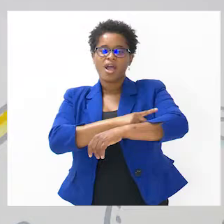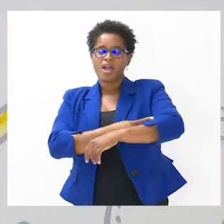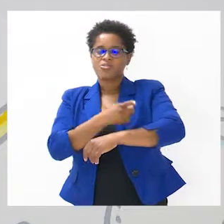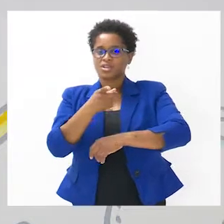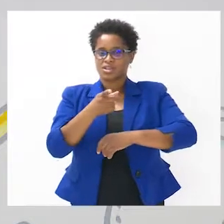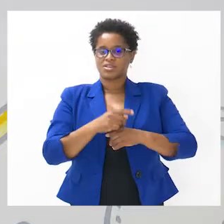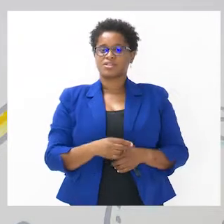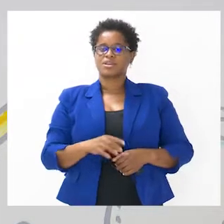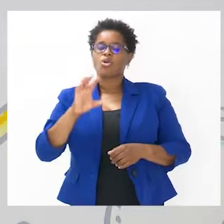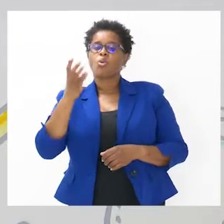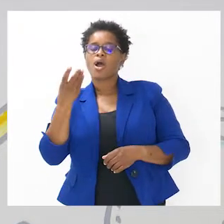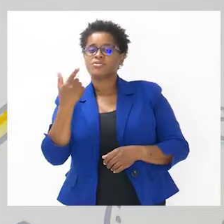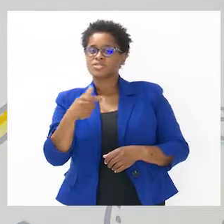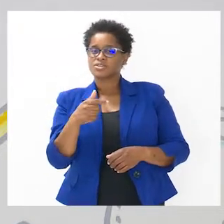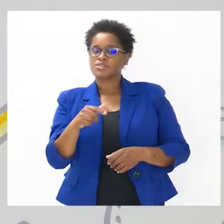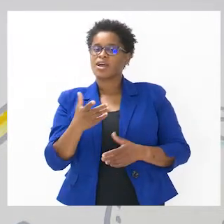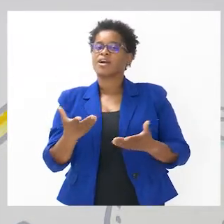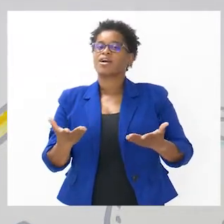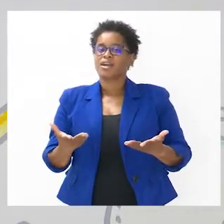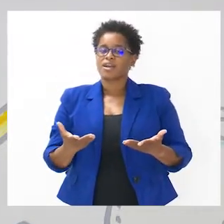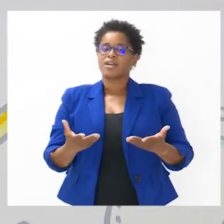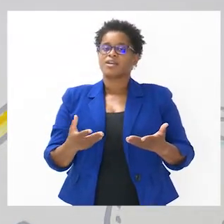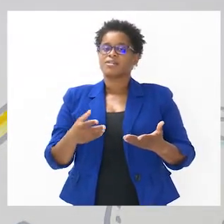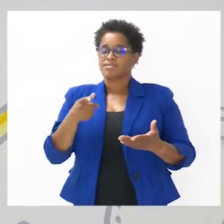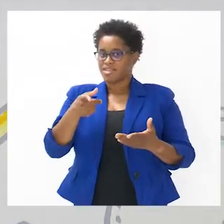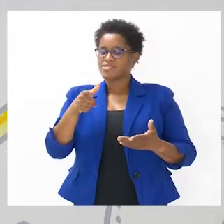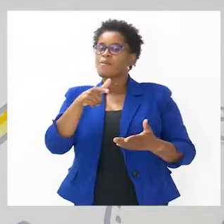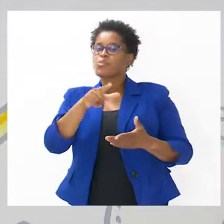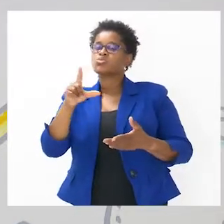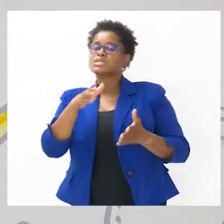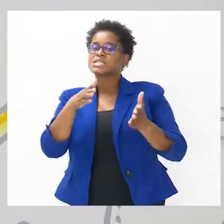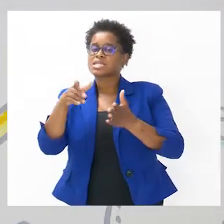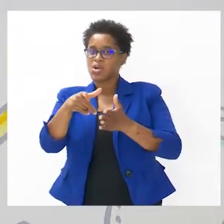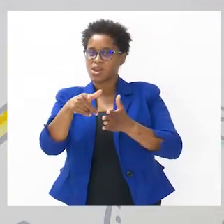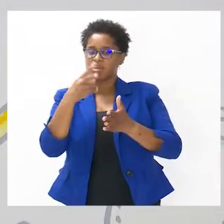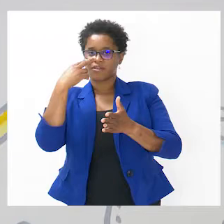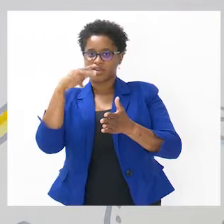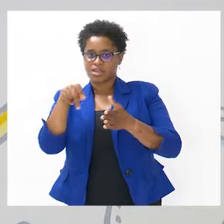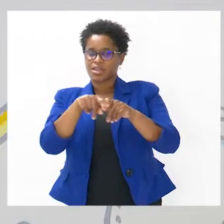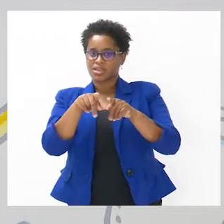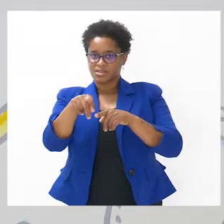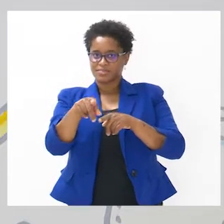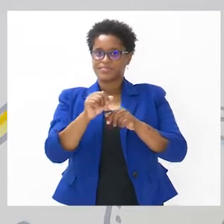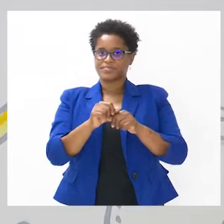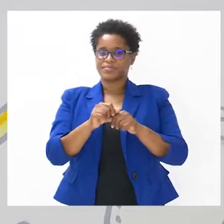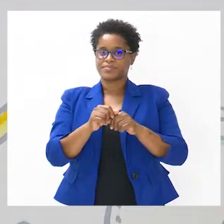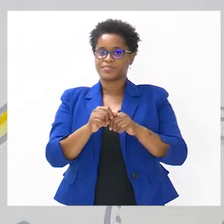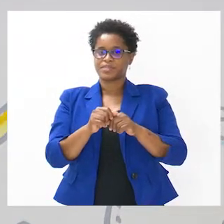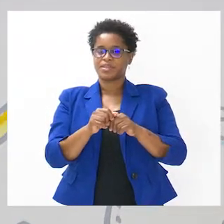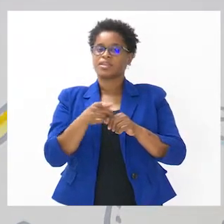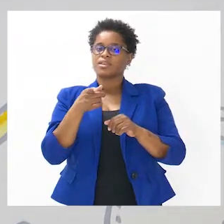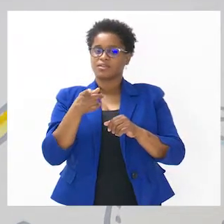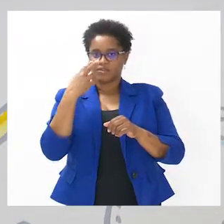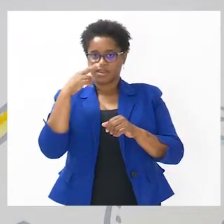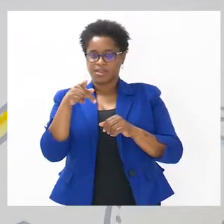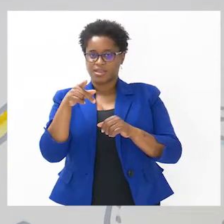aqui. Quando estiver nesta posição, vocês estamos a ver aqui